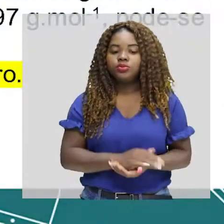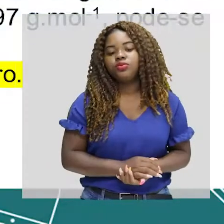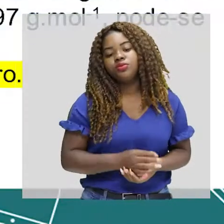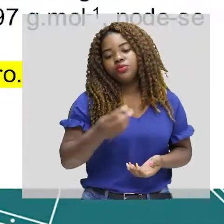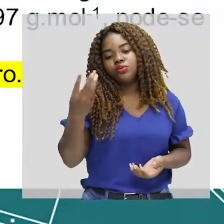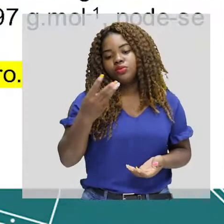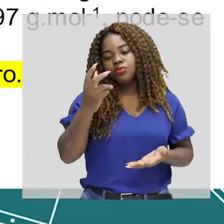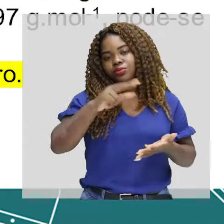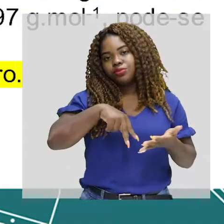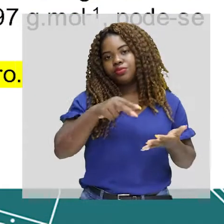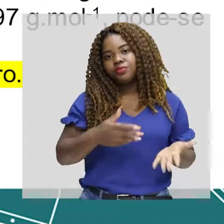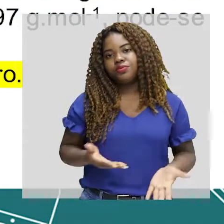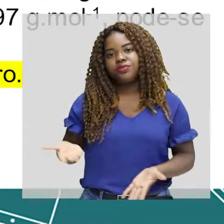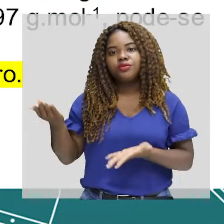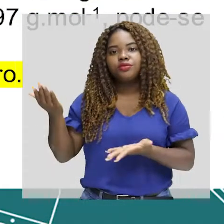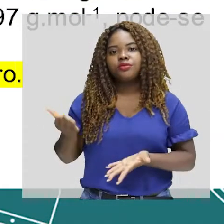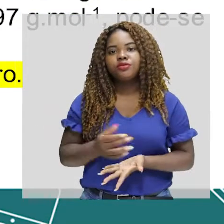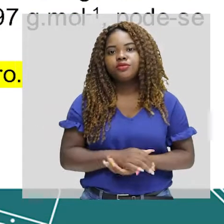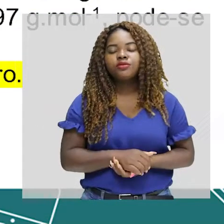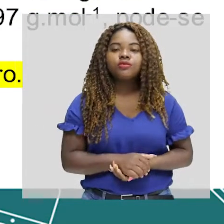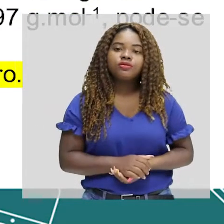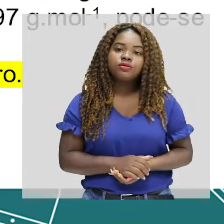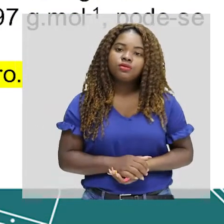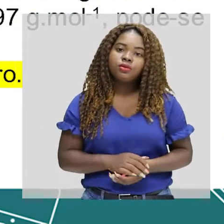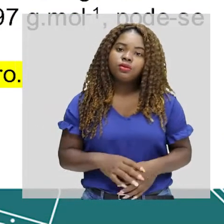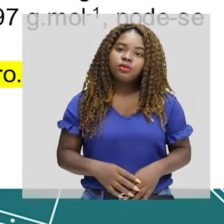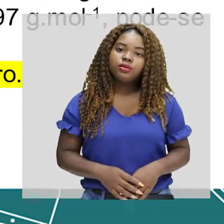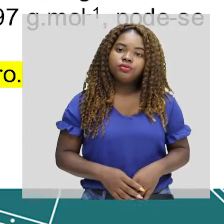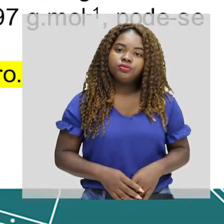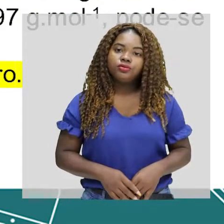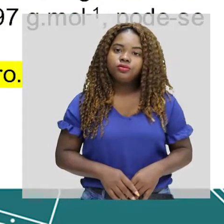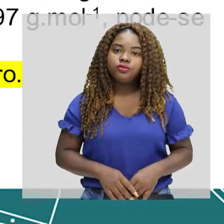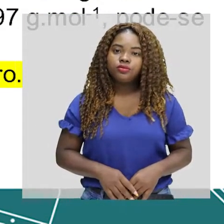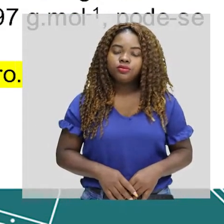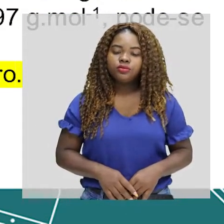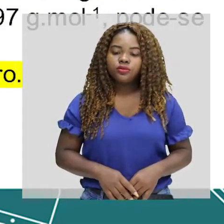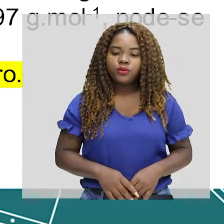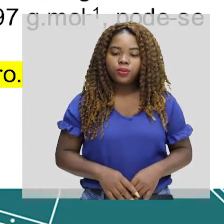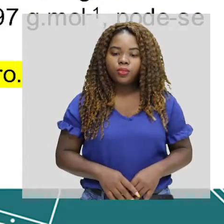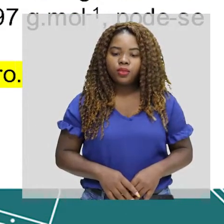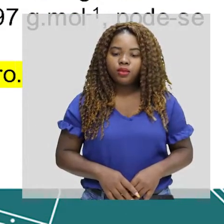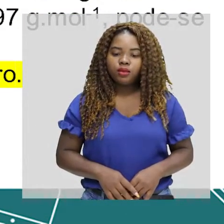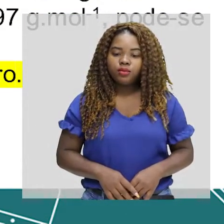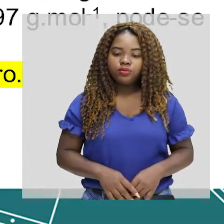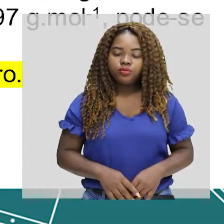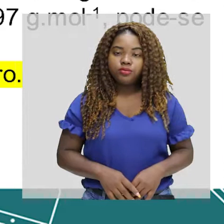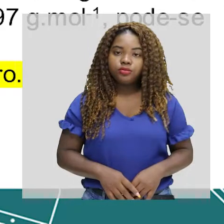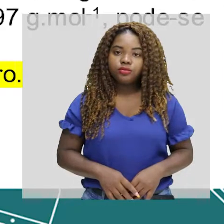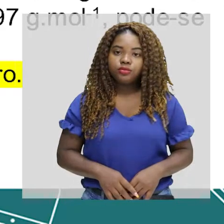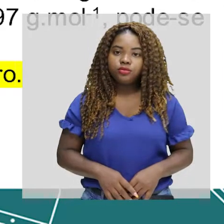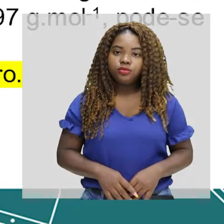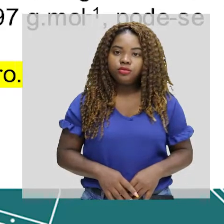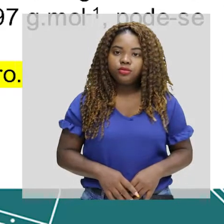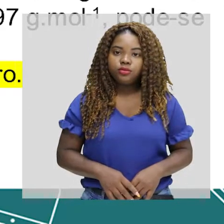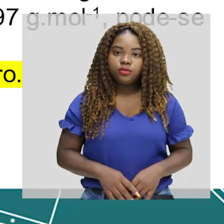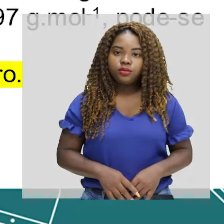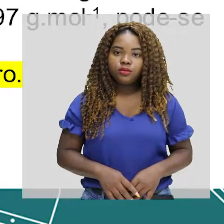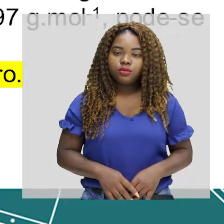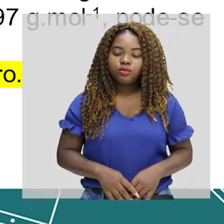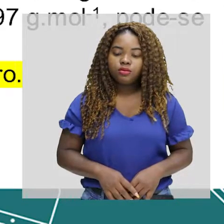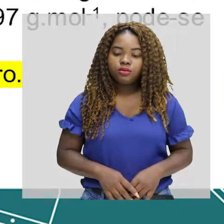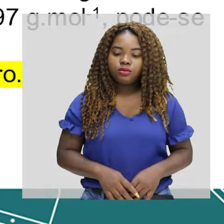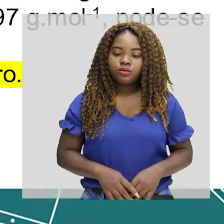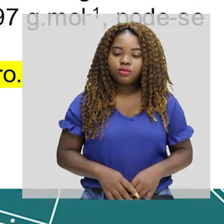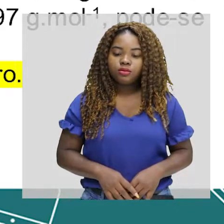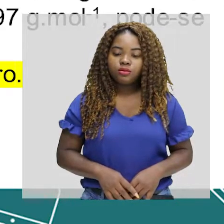Por ocasião das comemorações oficiais dos 500 anos do descobrimento do Brasil, o Banco Central lançou uma série